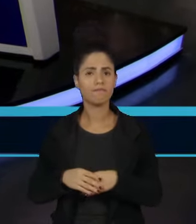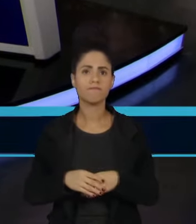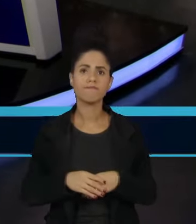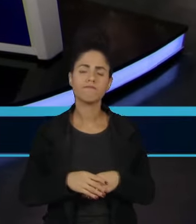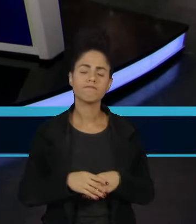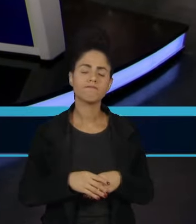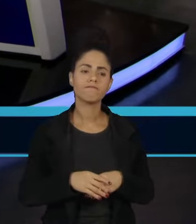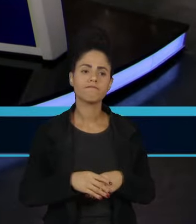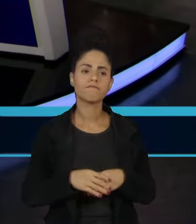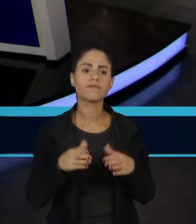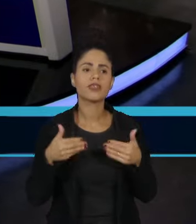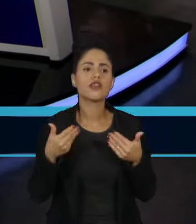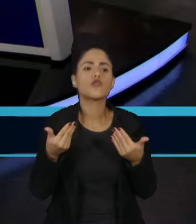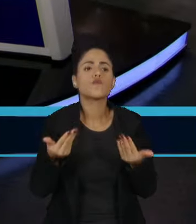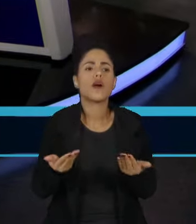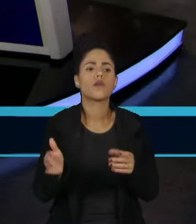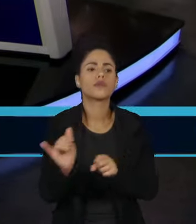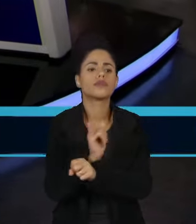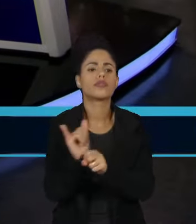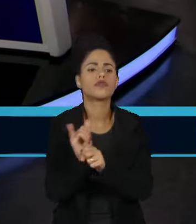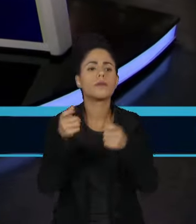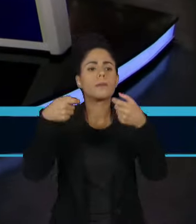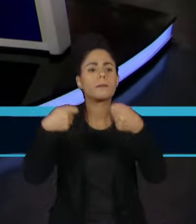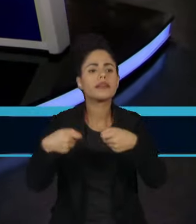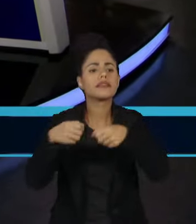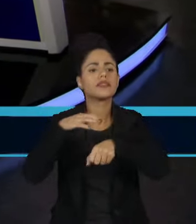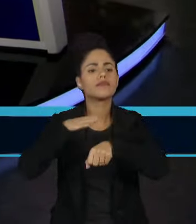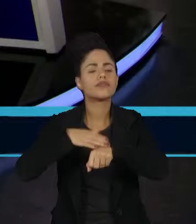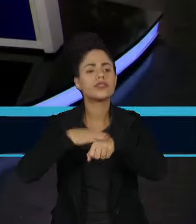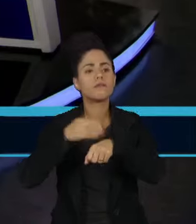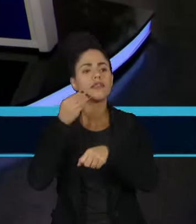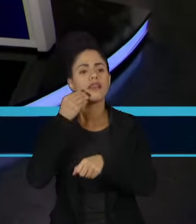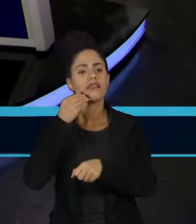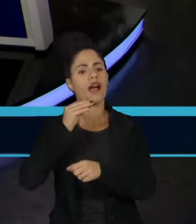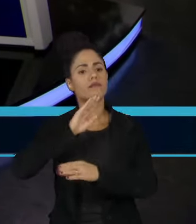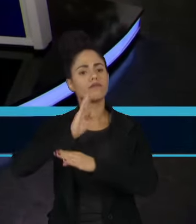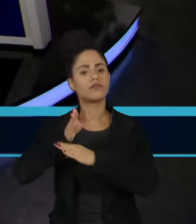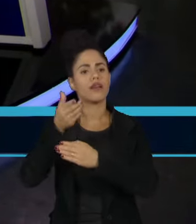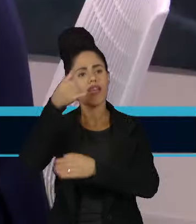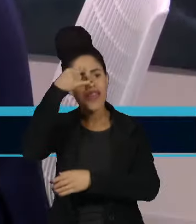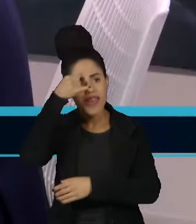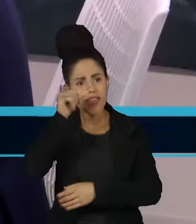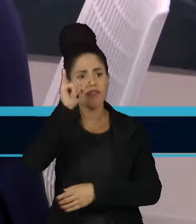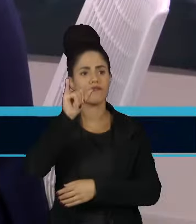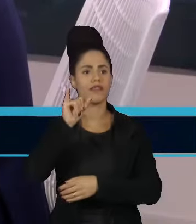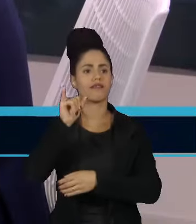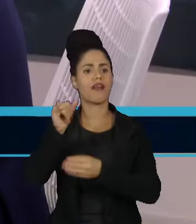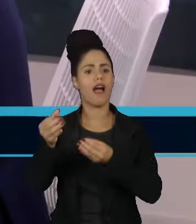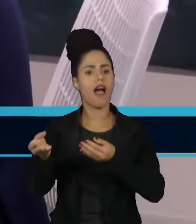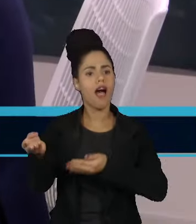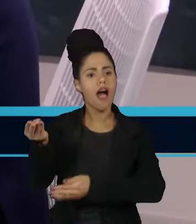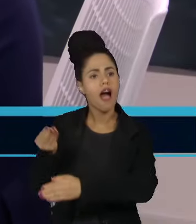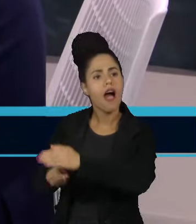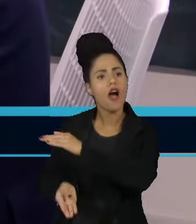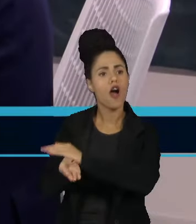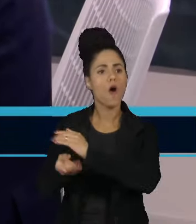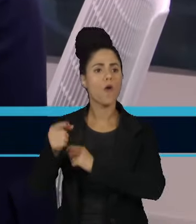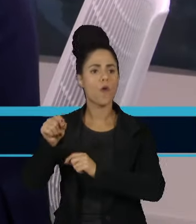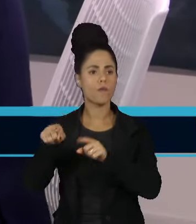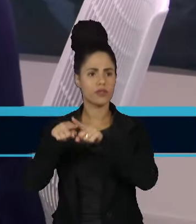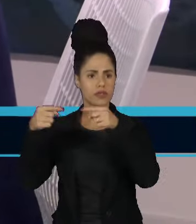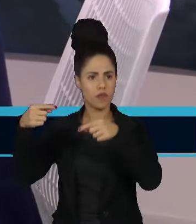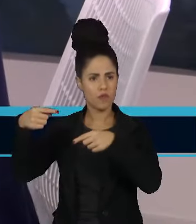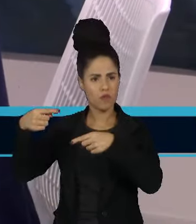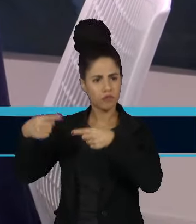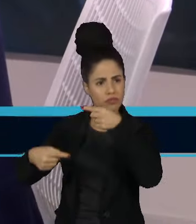Vila, que mecanismos precisariam ser implementados para combater efetivamente a corrupção eleitoral? Você acredita nessa